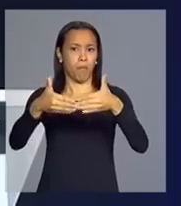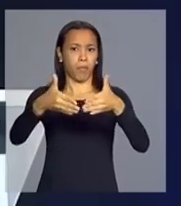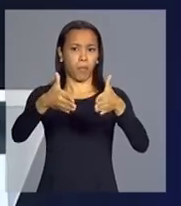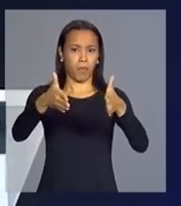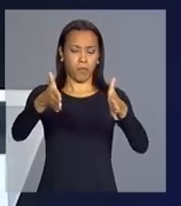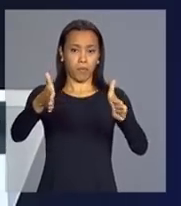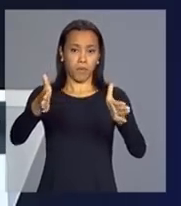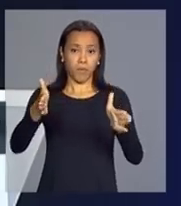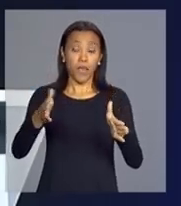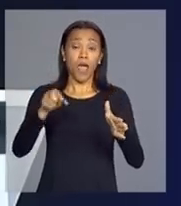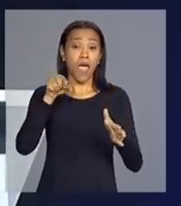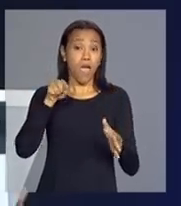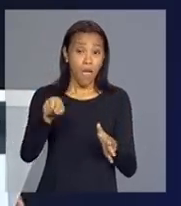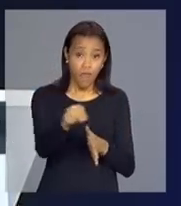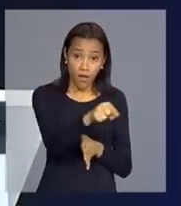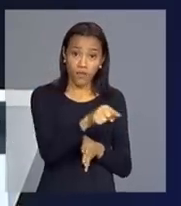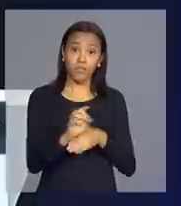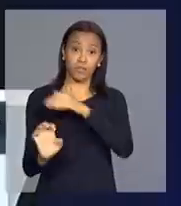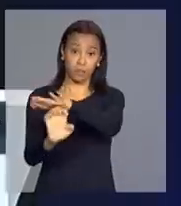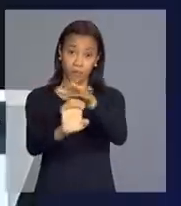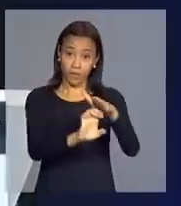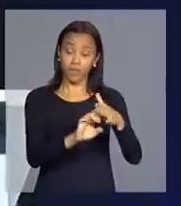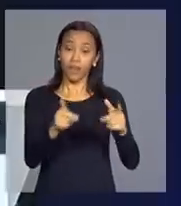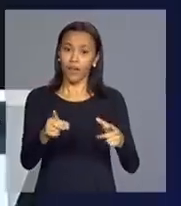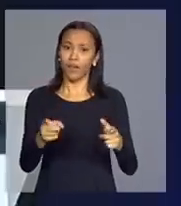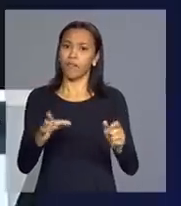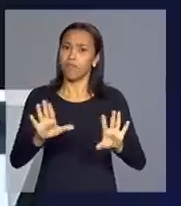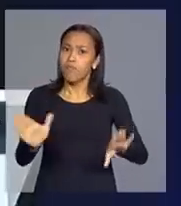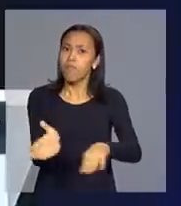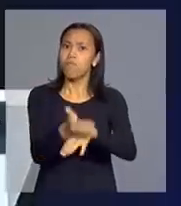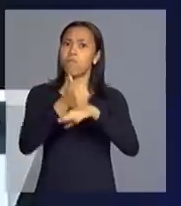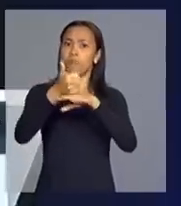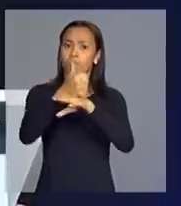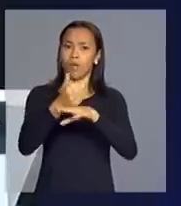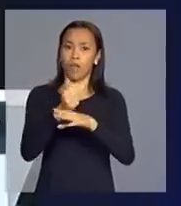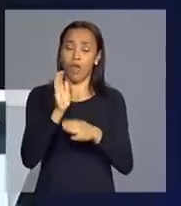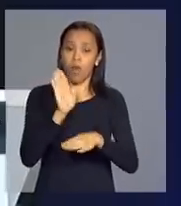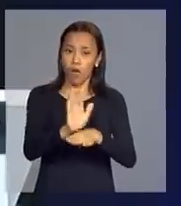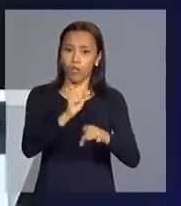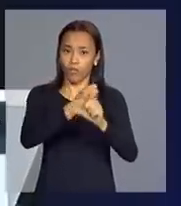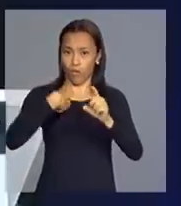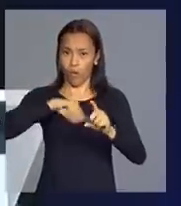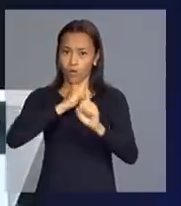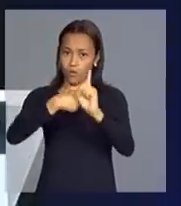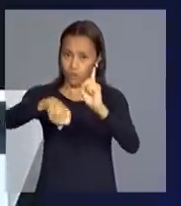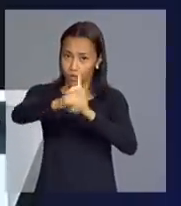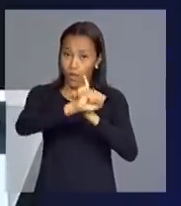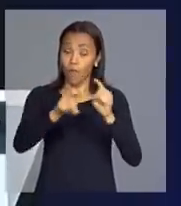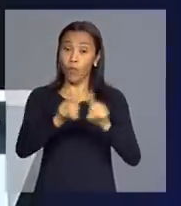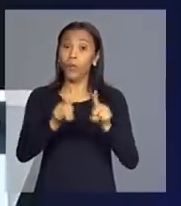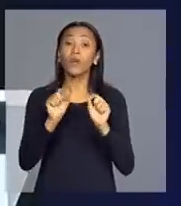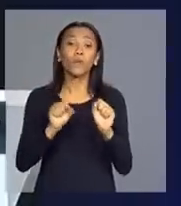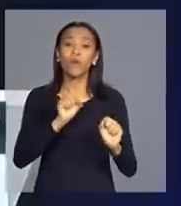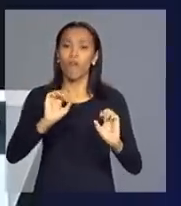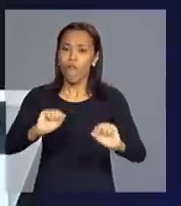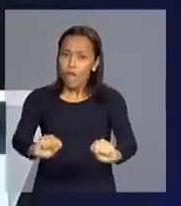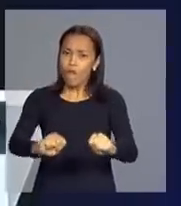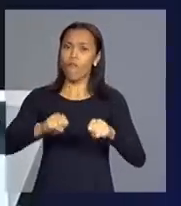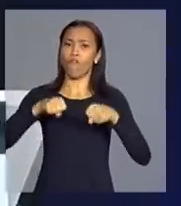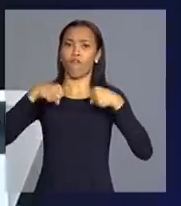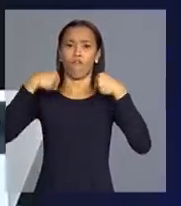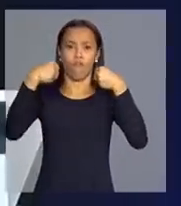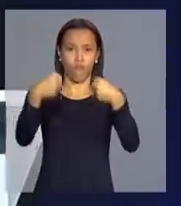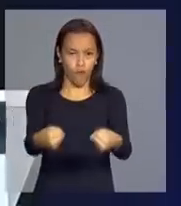como também elas enriquecem e democratizam a nossa sociedade, porque elas fortalecem também o